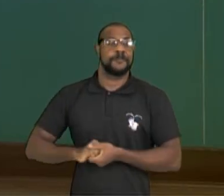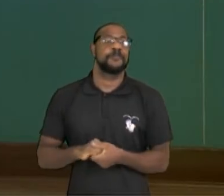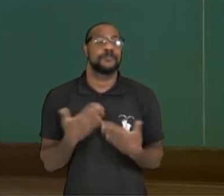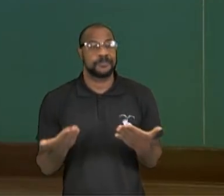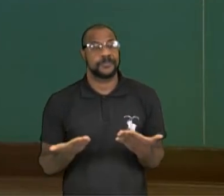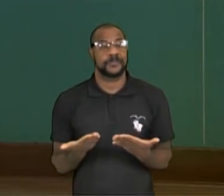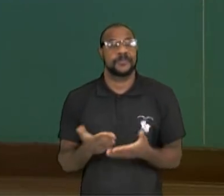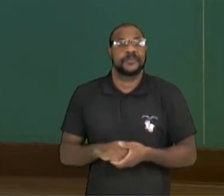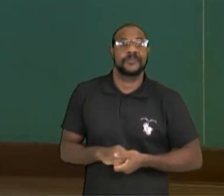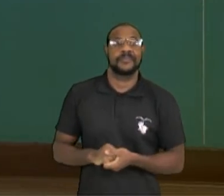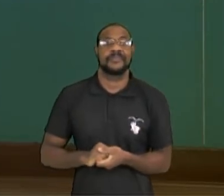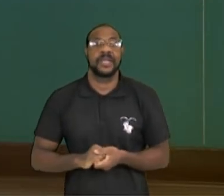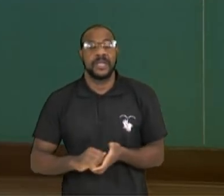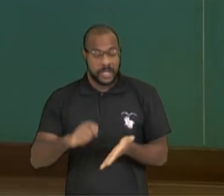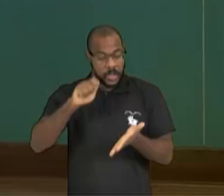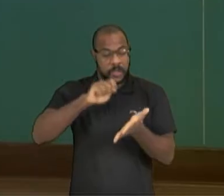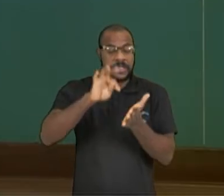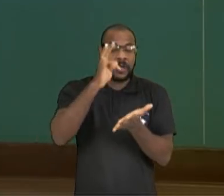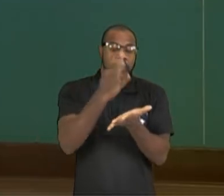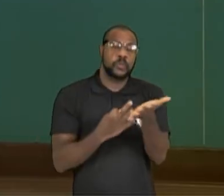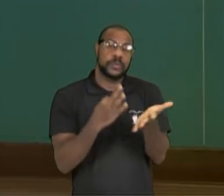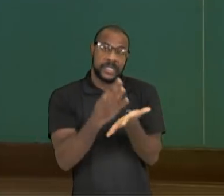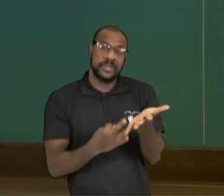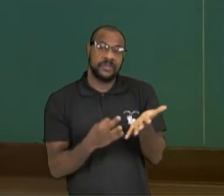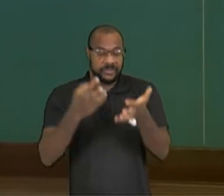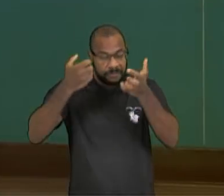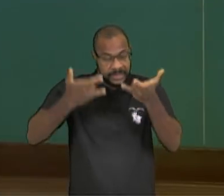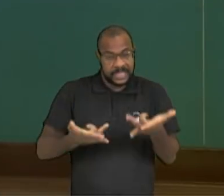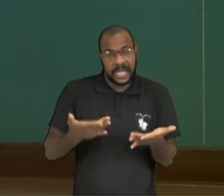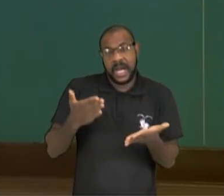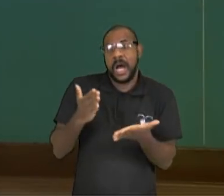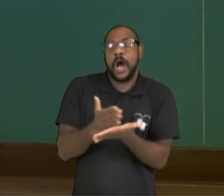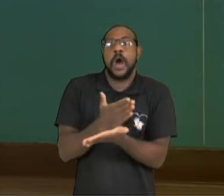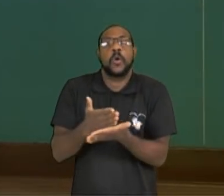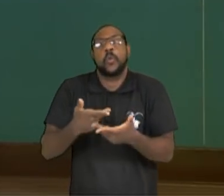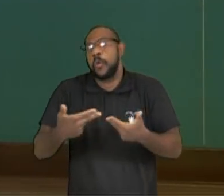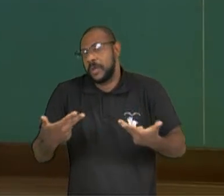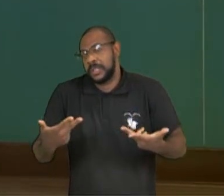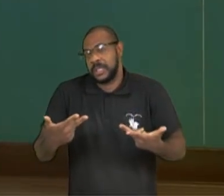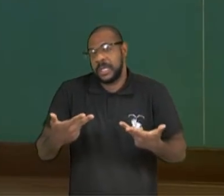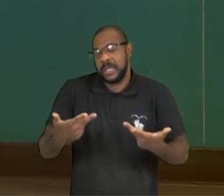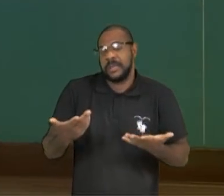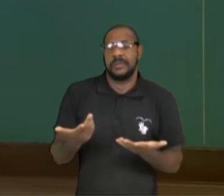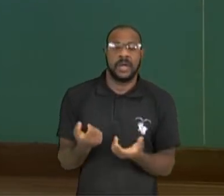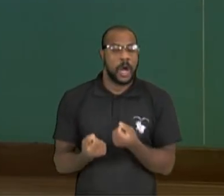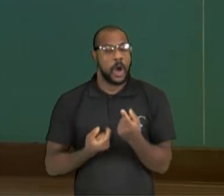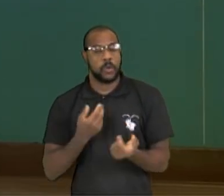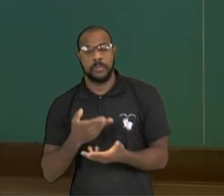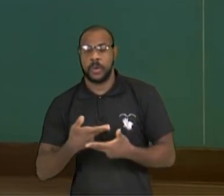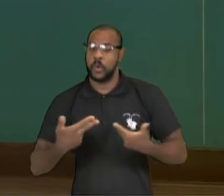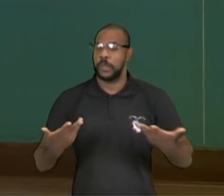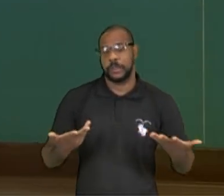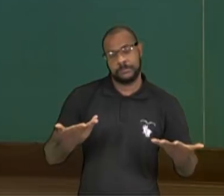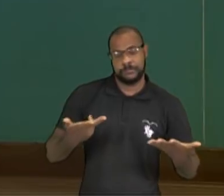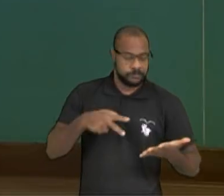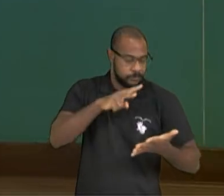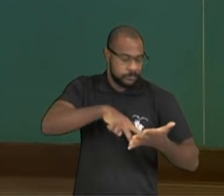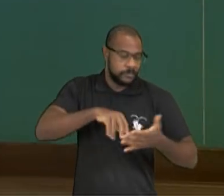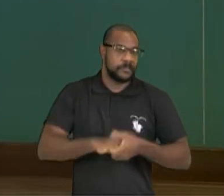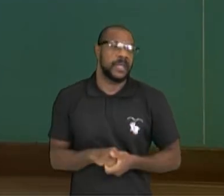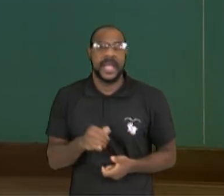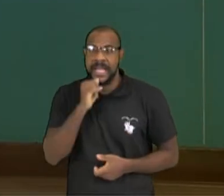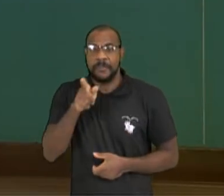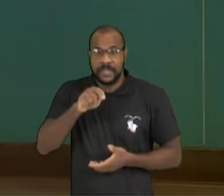a função dele é descrever alguma coisa. Teacher, mas como é que eu faço isso? Você vai contar o que você está vendo.